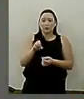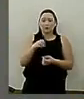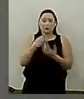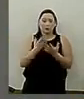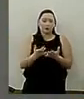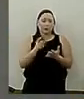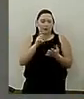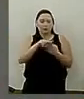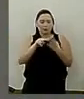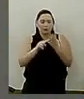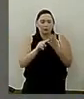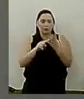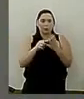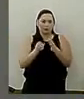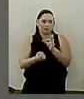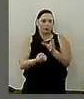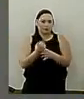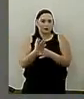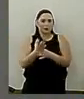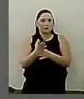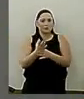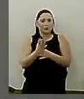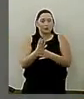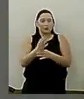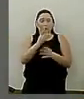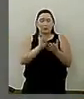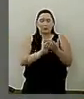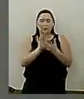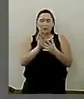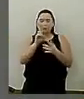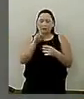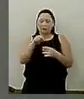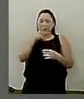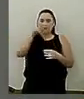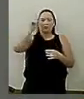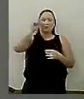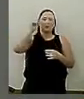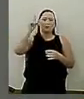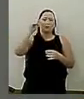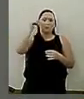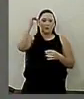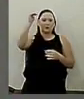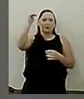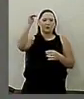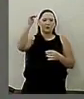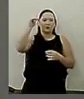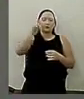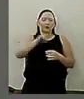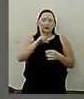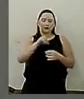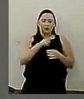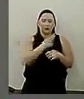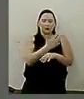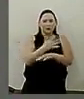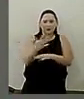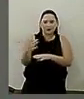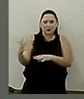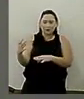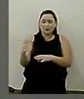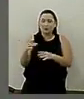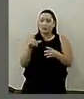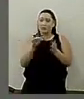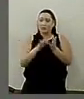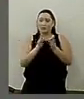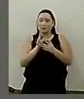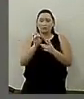ser vistos numa crescente. Jesus é Senhor sobre os fenômenos da natureza ou da criação. O Senhor